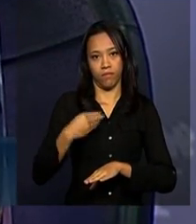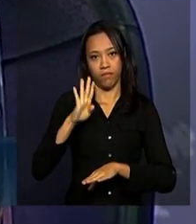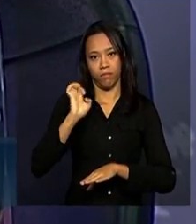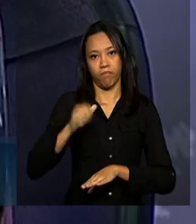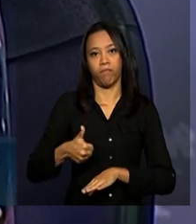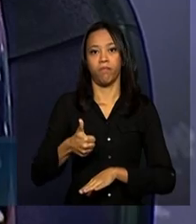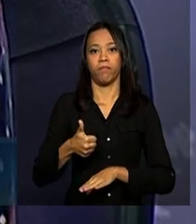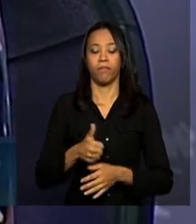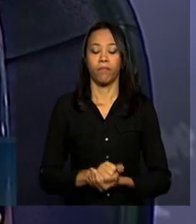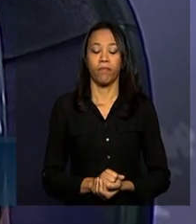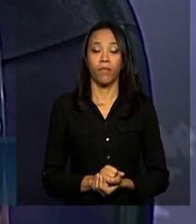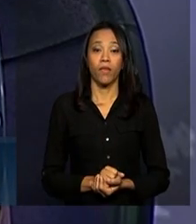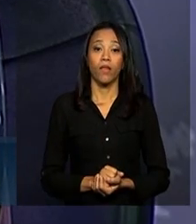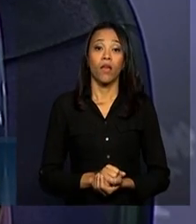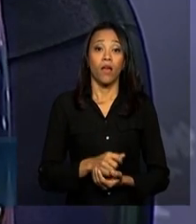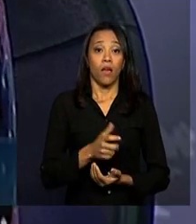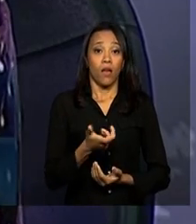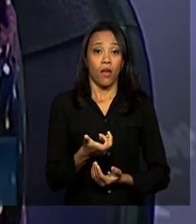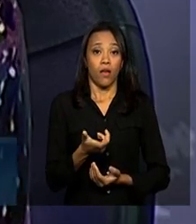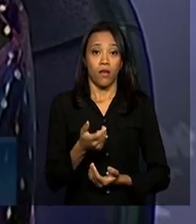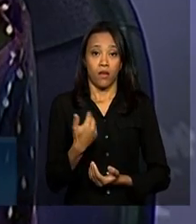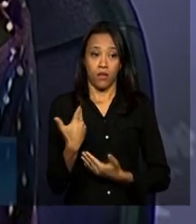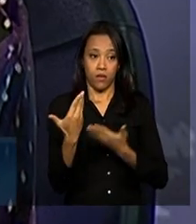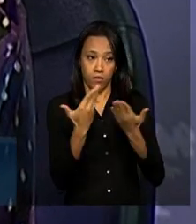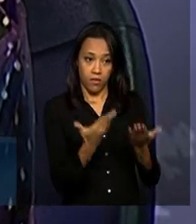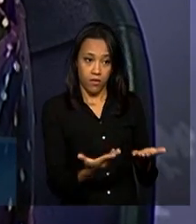A Regina,